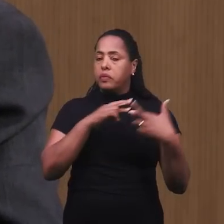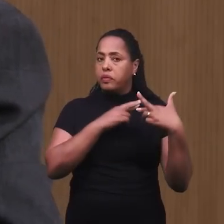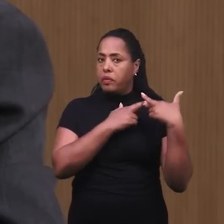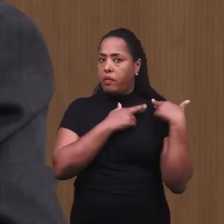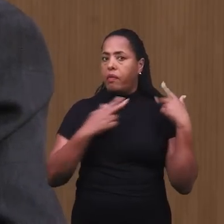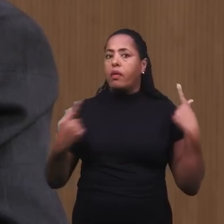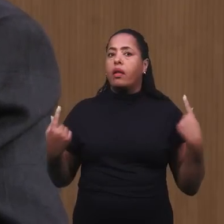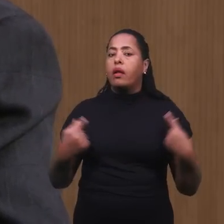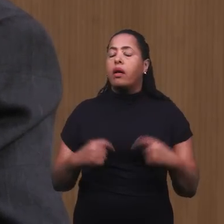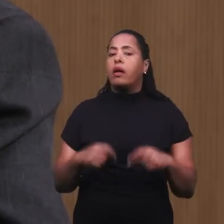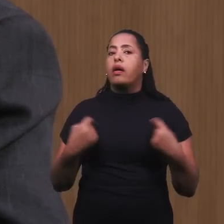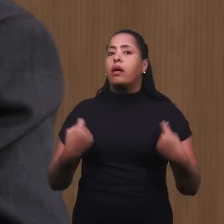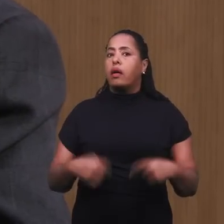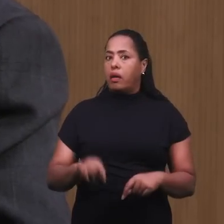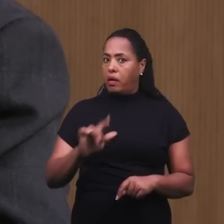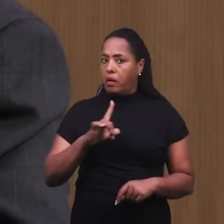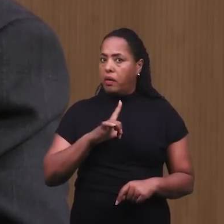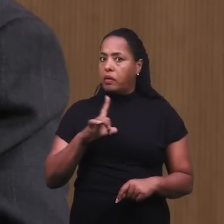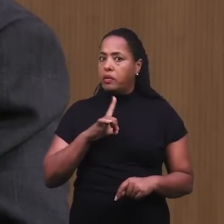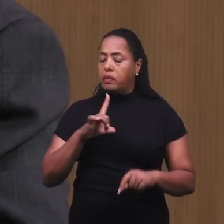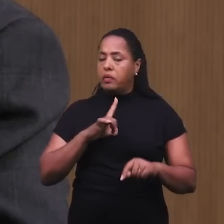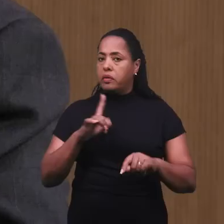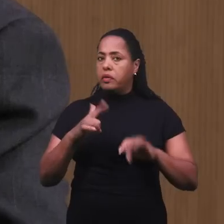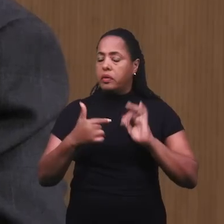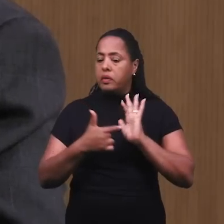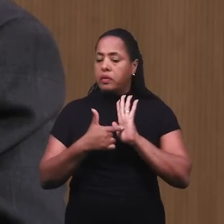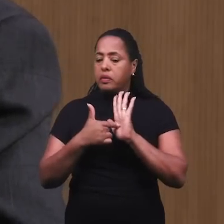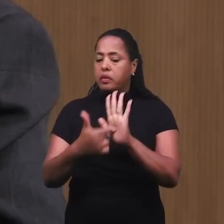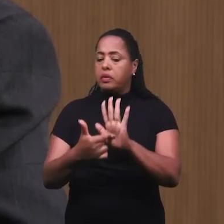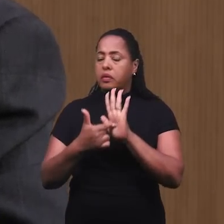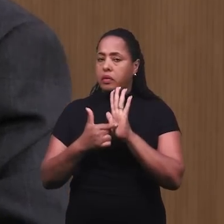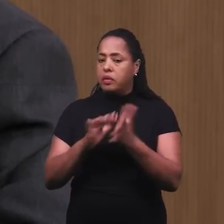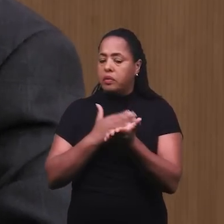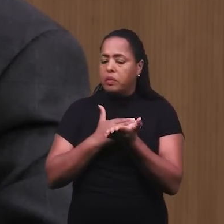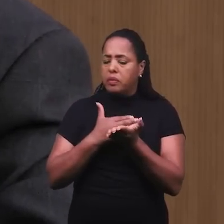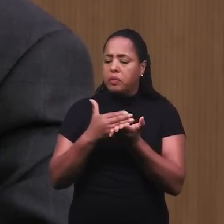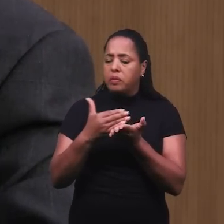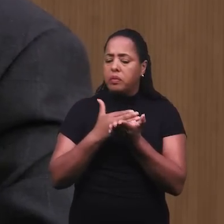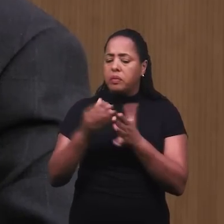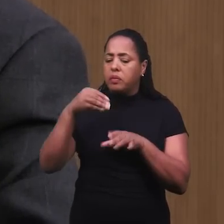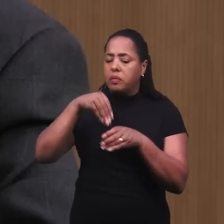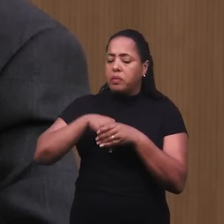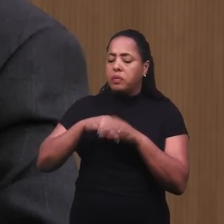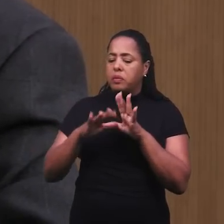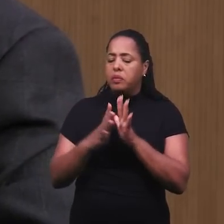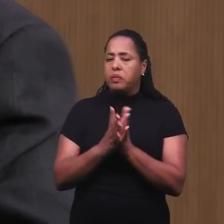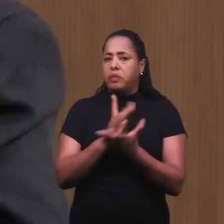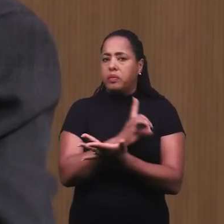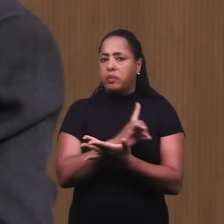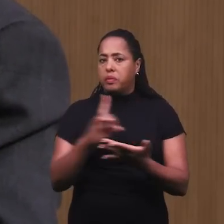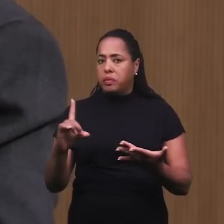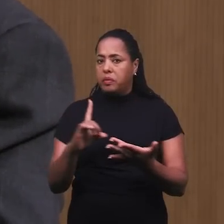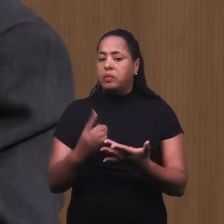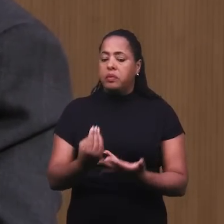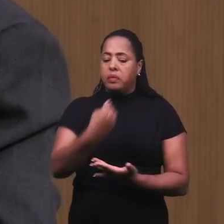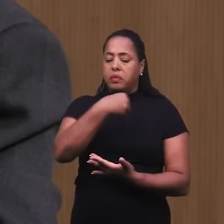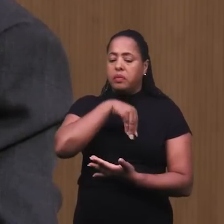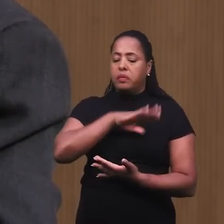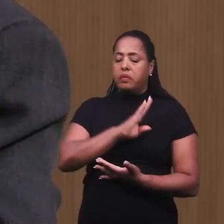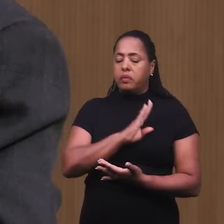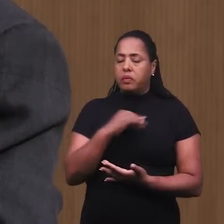essa responsabilidade, não é, de apresentar os princípios que estão contidos na palavra, que estão no nosso